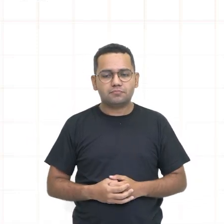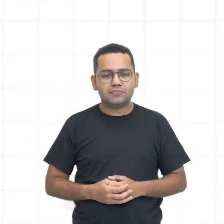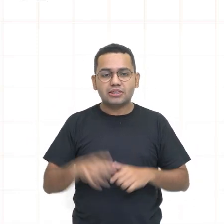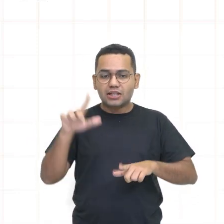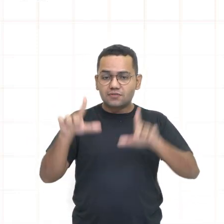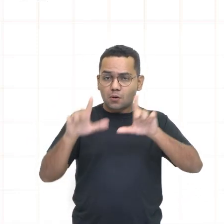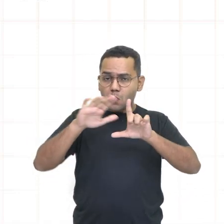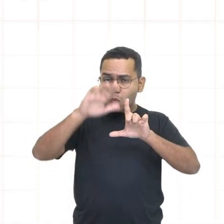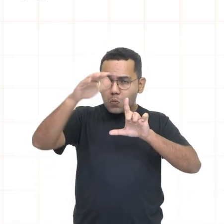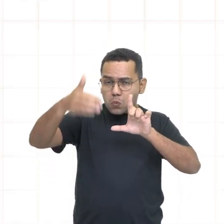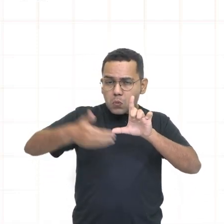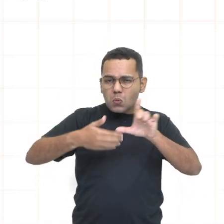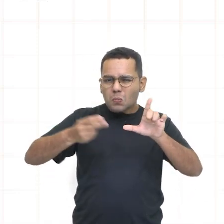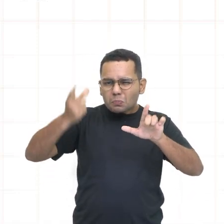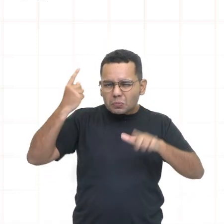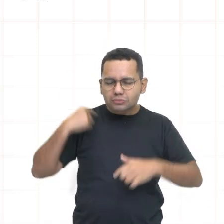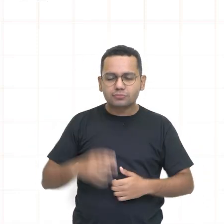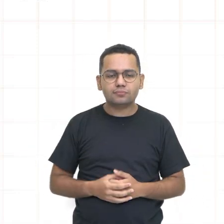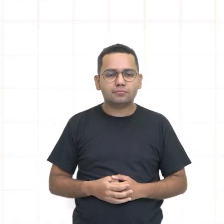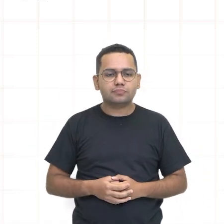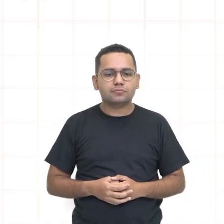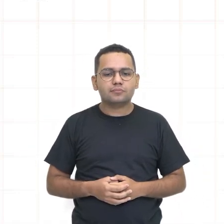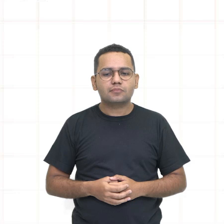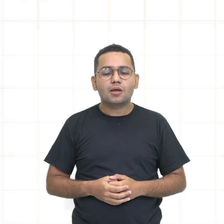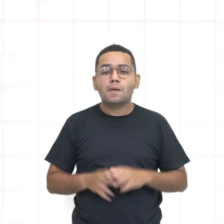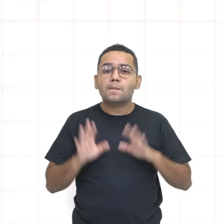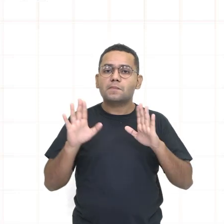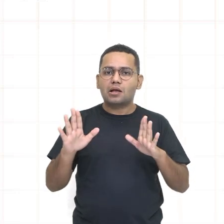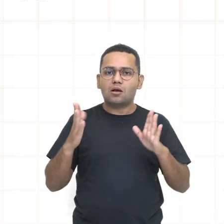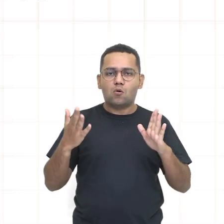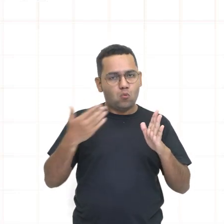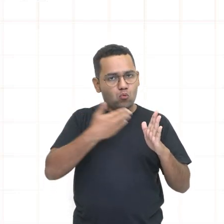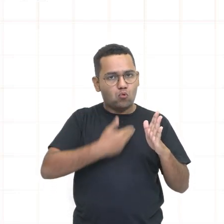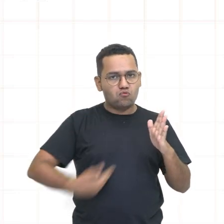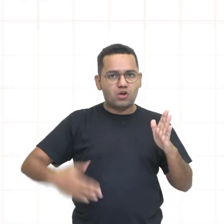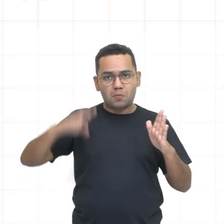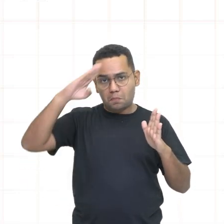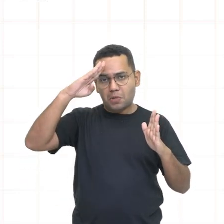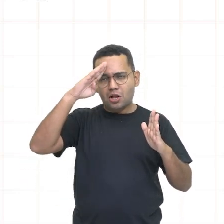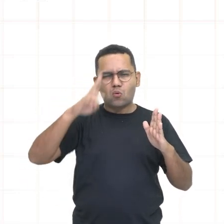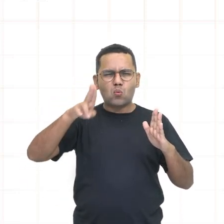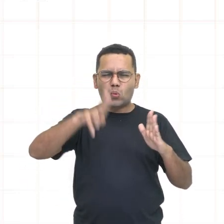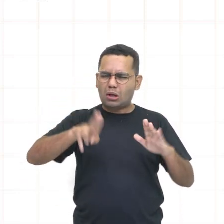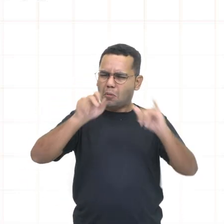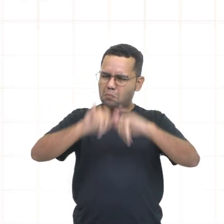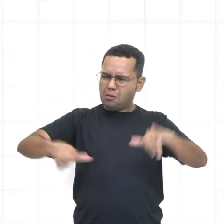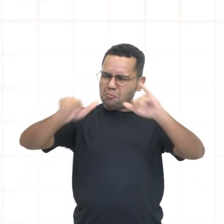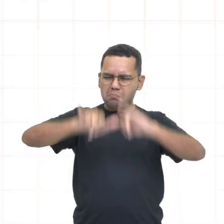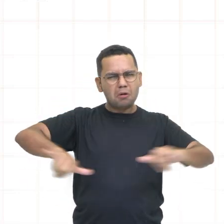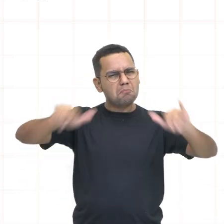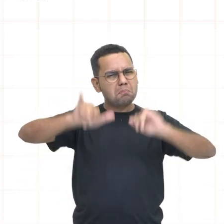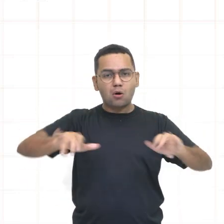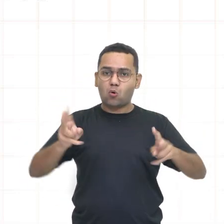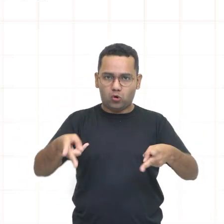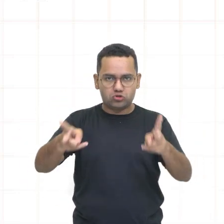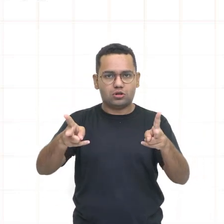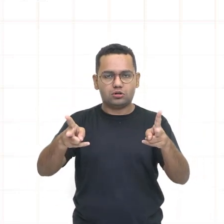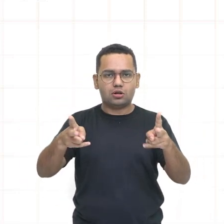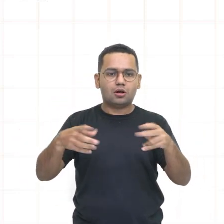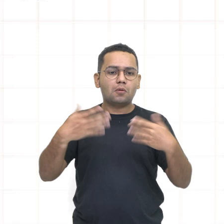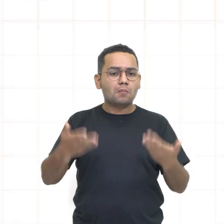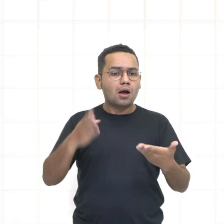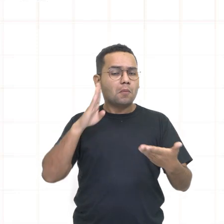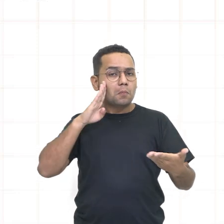governo militarizado e eles vão utilizar a propaganda em massa e, para isso, vão utilizar o rádio, que era um